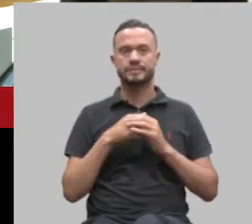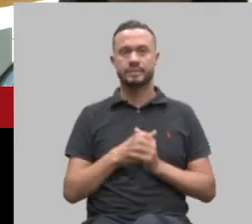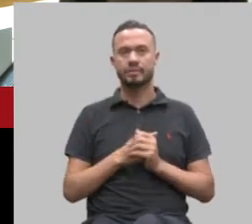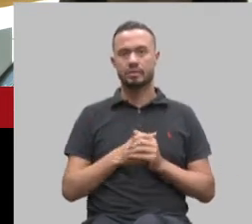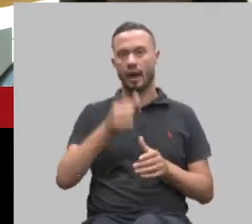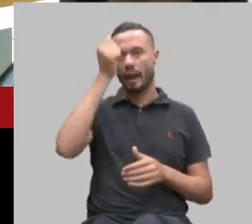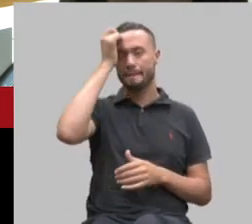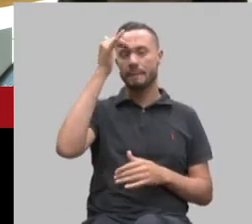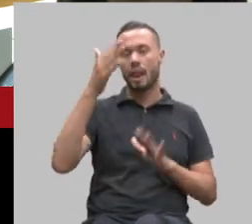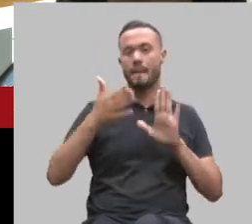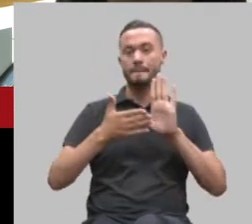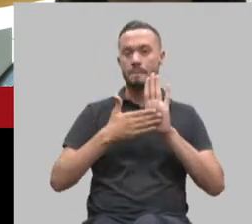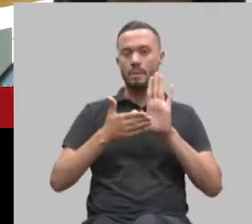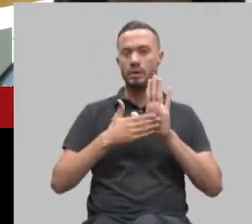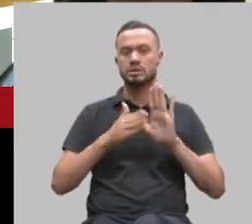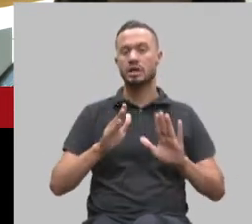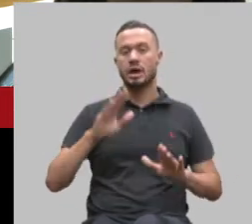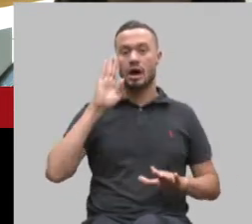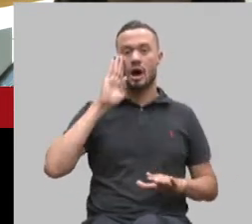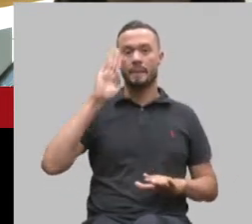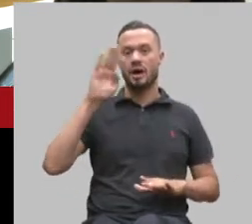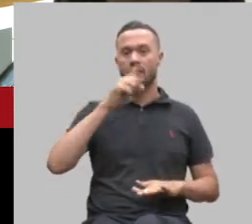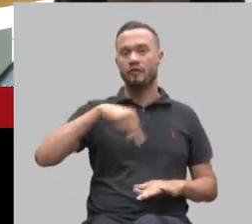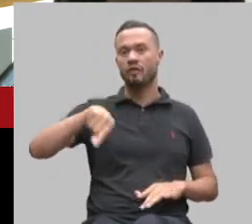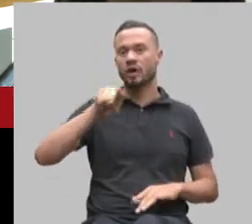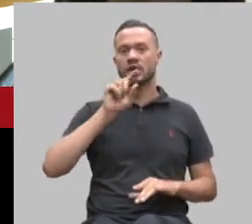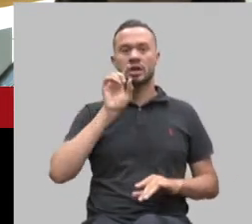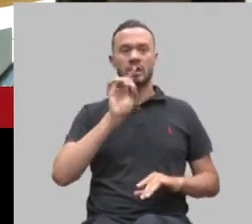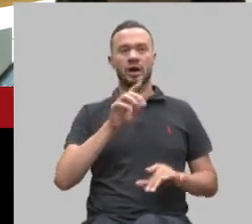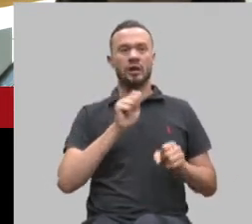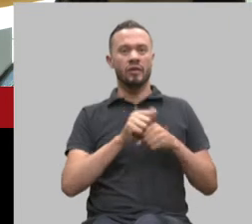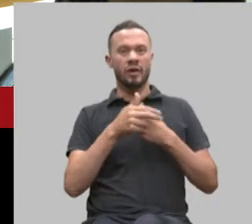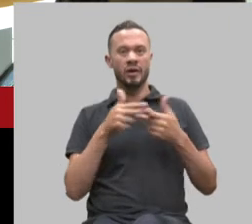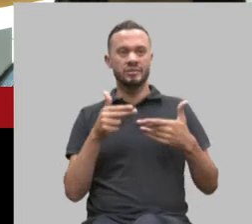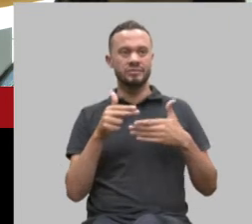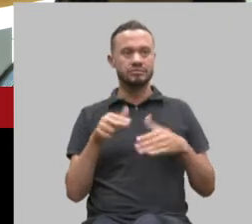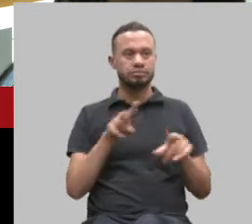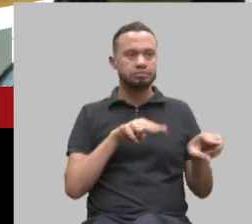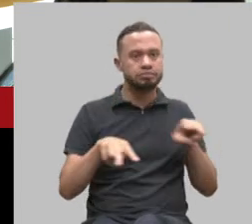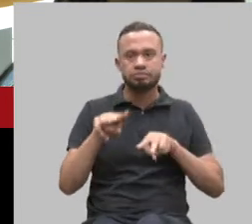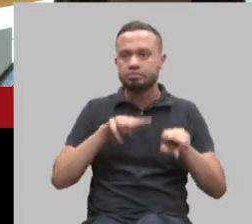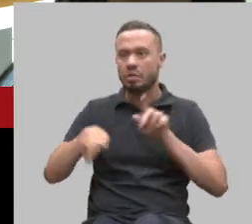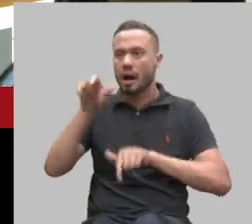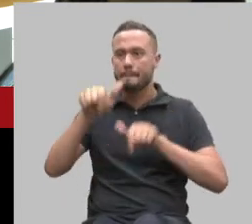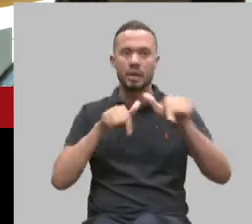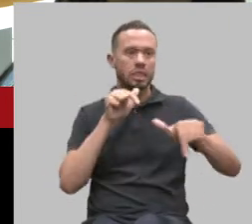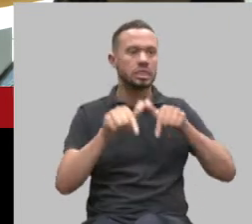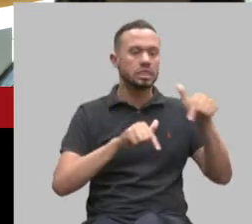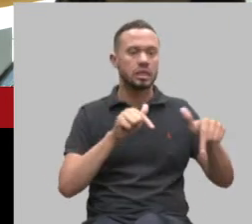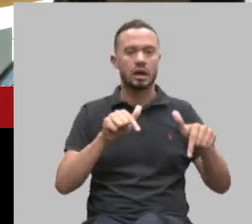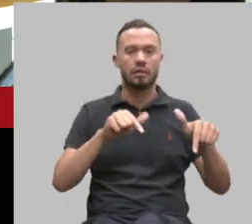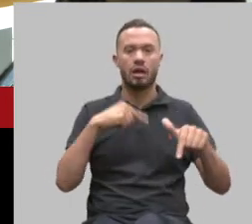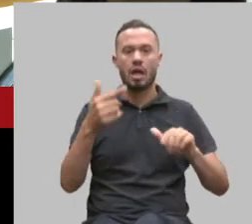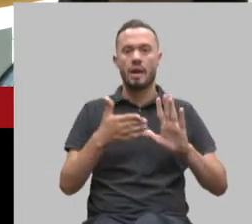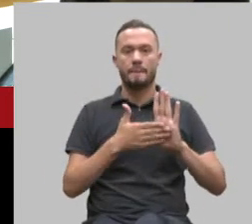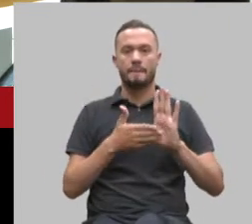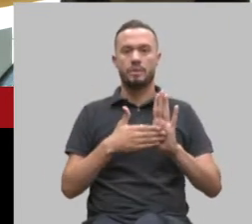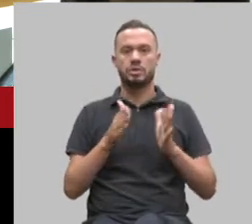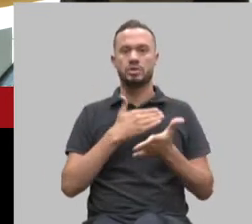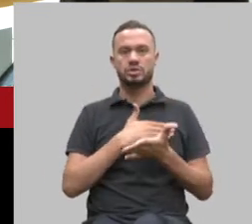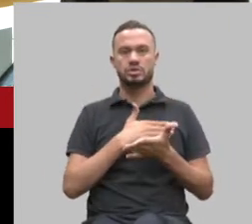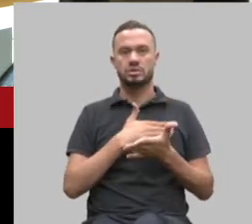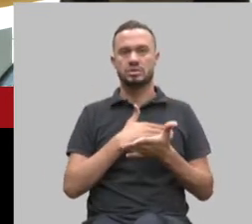proposta é priorizada e você está sofrendo algum tipo de perseguição de um servidor e a partir dessa proposta você poderá